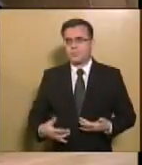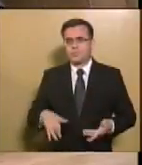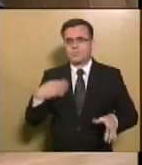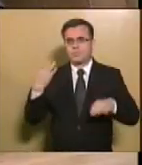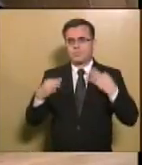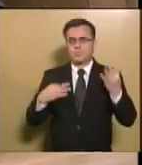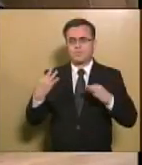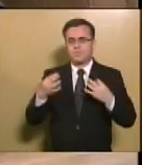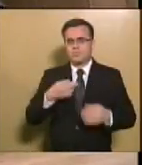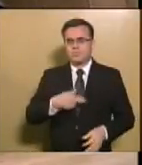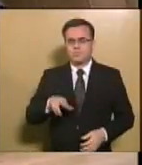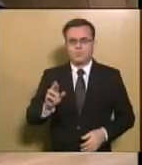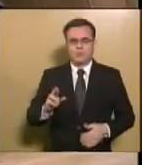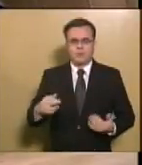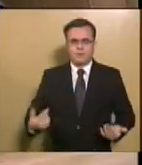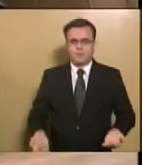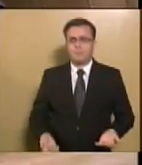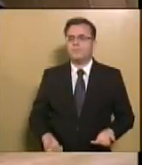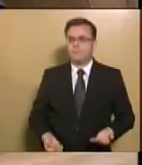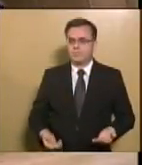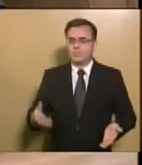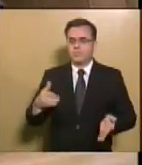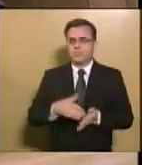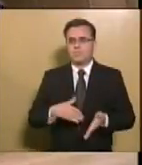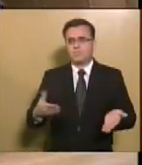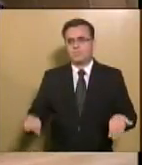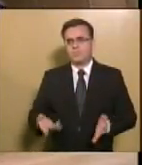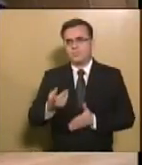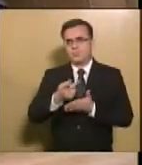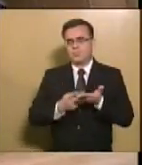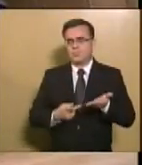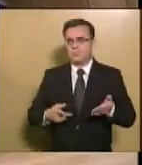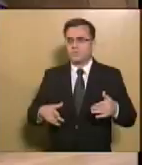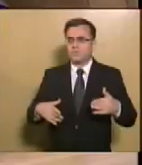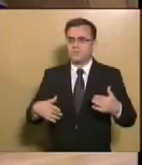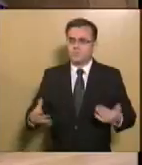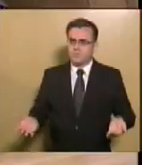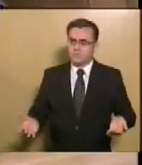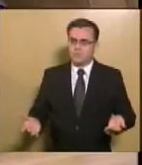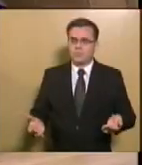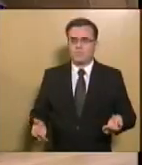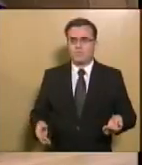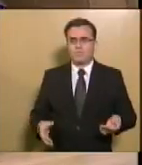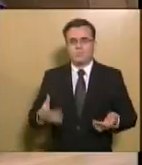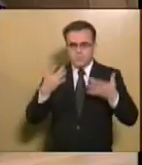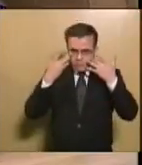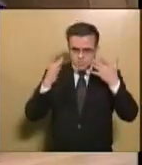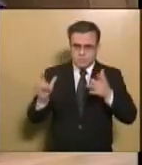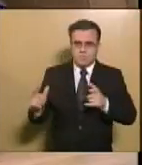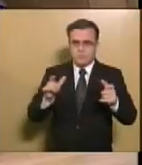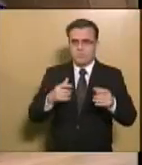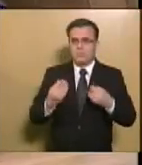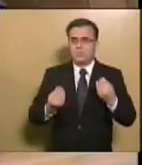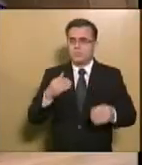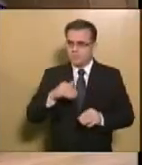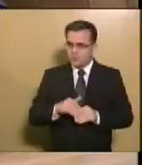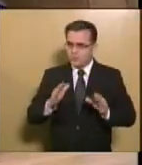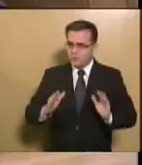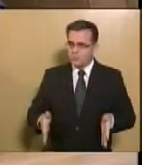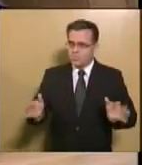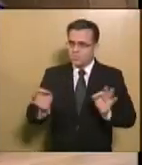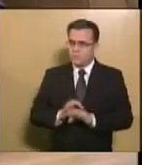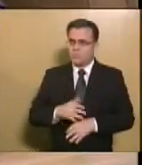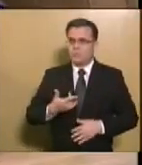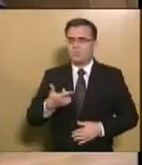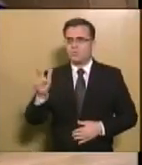religioso, né? E, infelizmente, até agora, esse projeto, a gente não está, eu não sei nem onde ele anda. A gente precisa fazer com que ele ande.